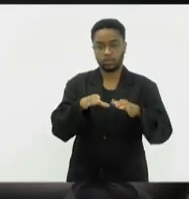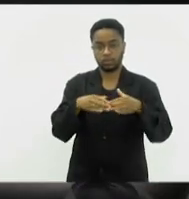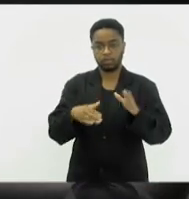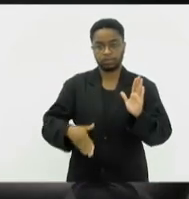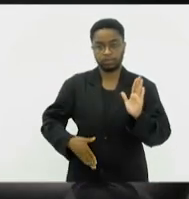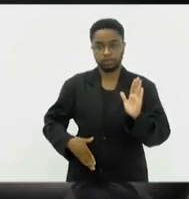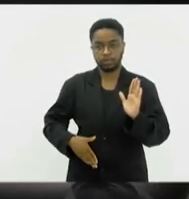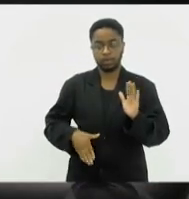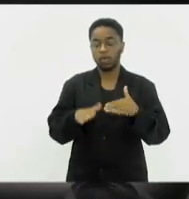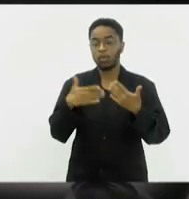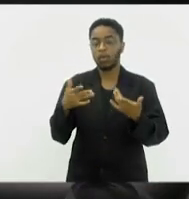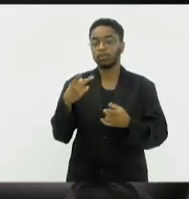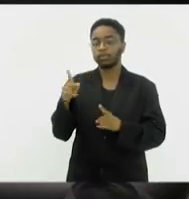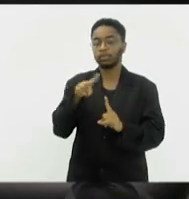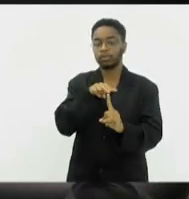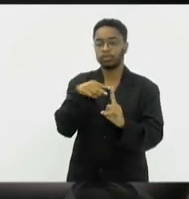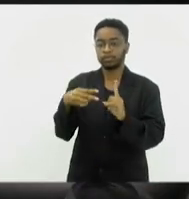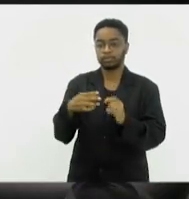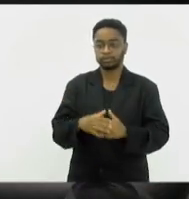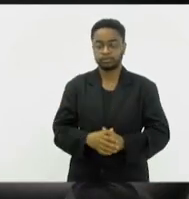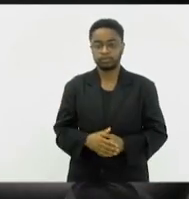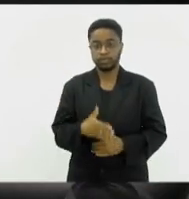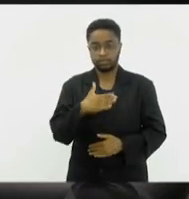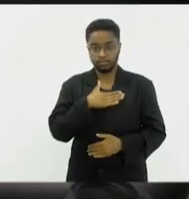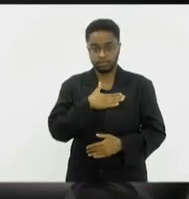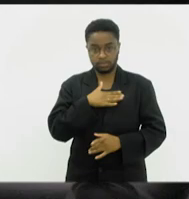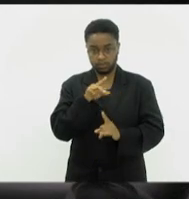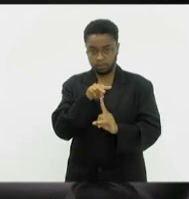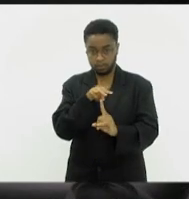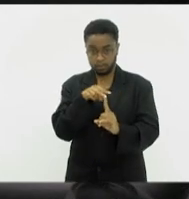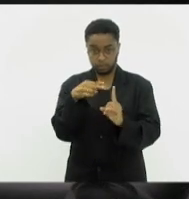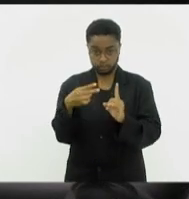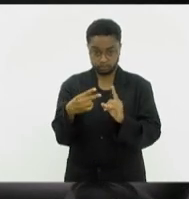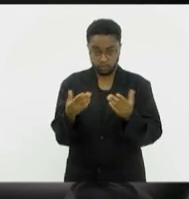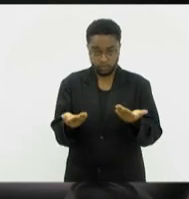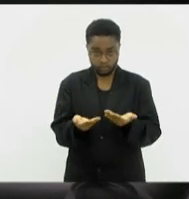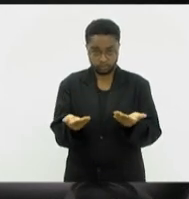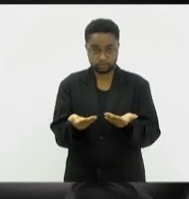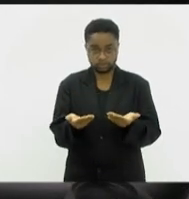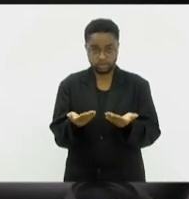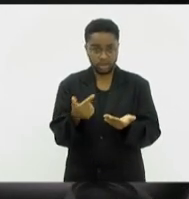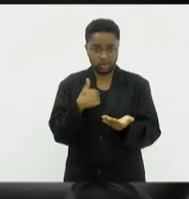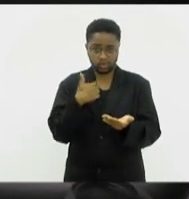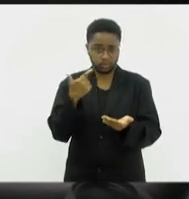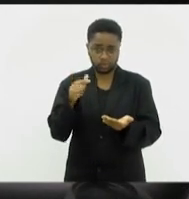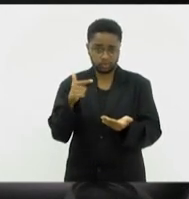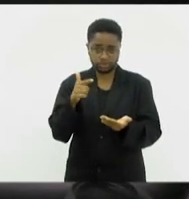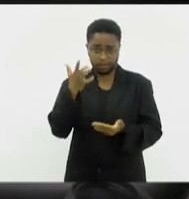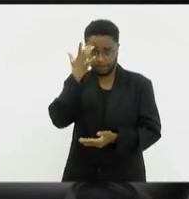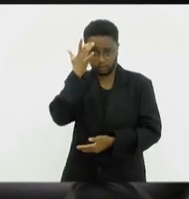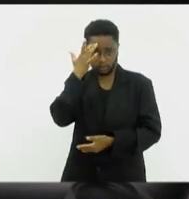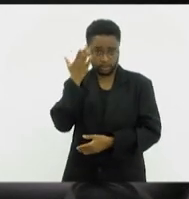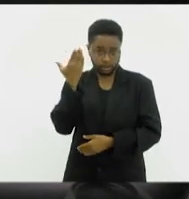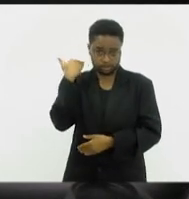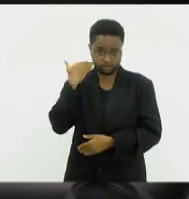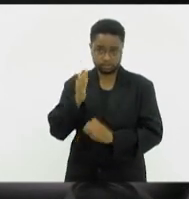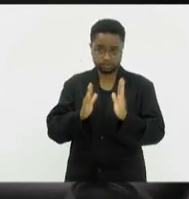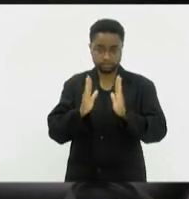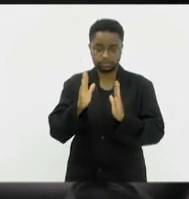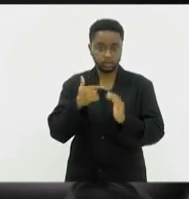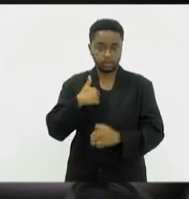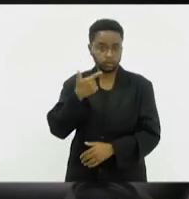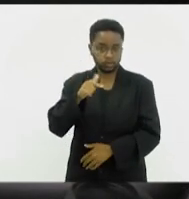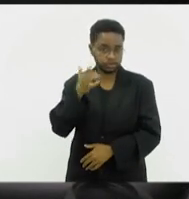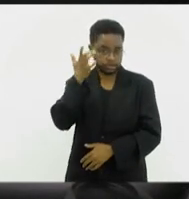tua visão sobre esse aspecto? A minha visão é que eu não tinha cabeça na época. Né? Pode falar no microfone. Eu não